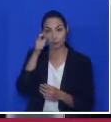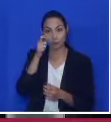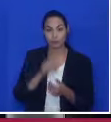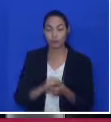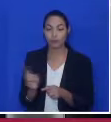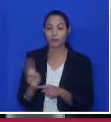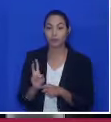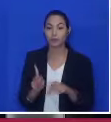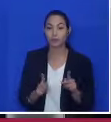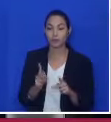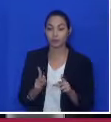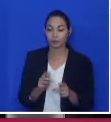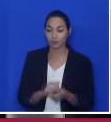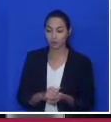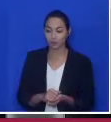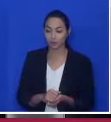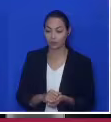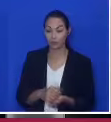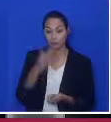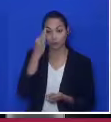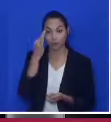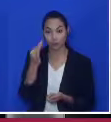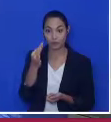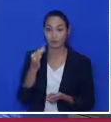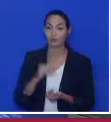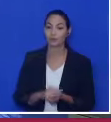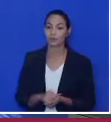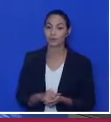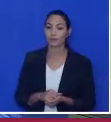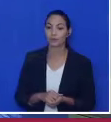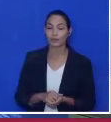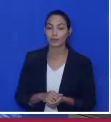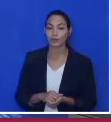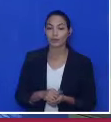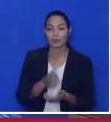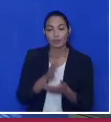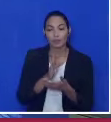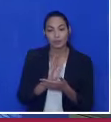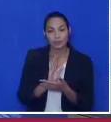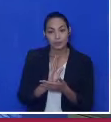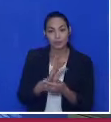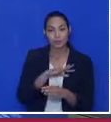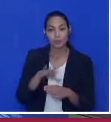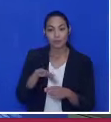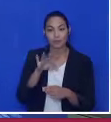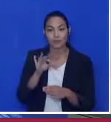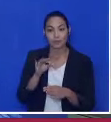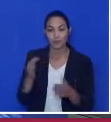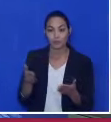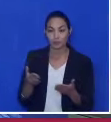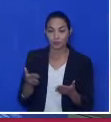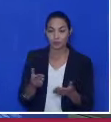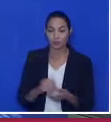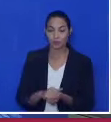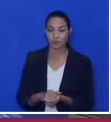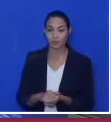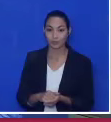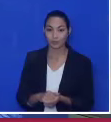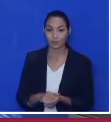nossas auditoras, a Miriam e a Stephanie, estão aqui atentas, conferindo, validando cada procedimento dos sorteios dessa